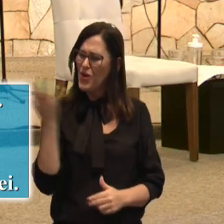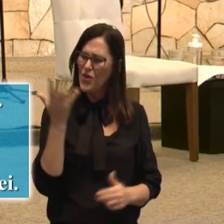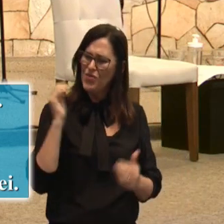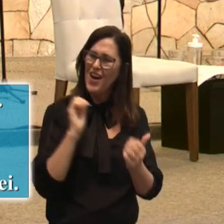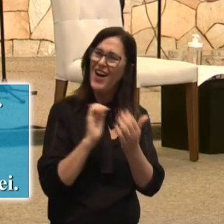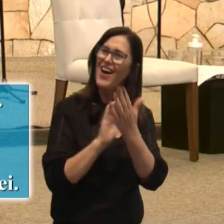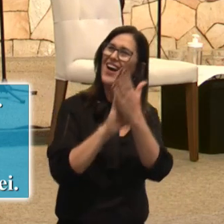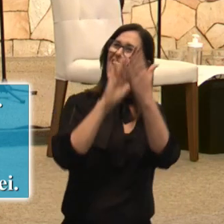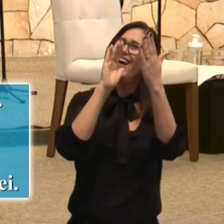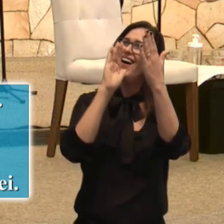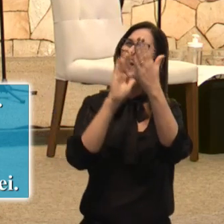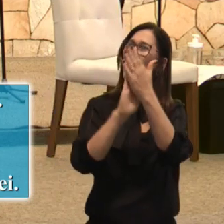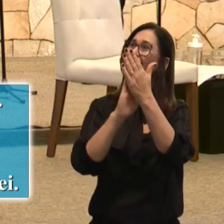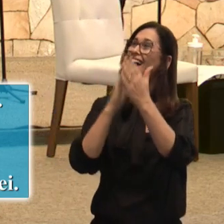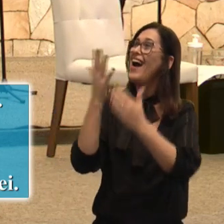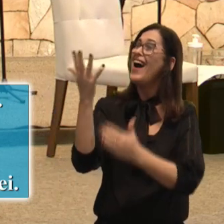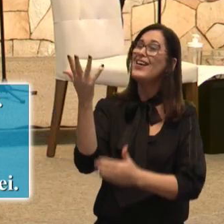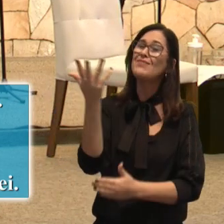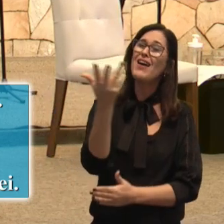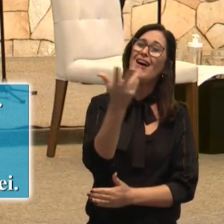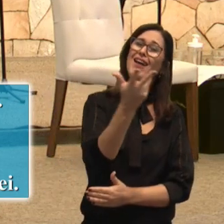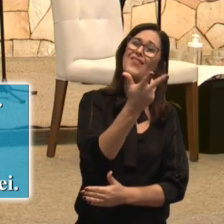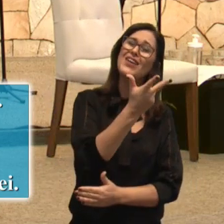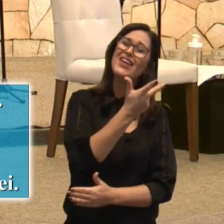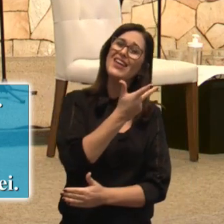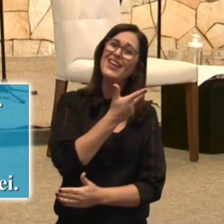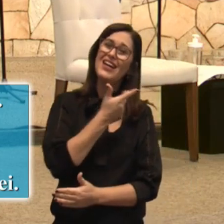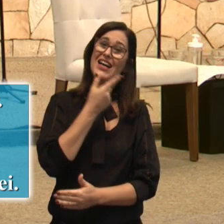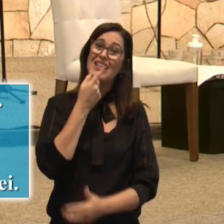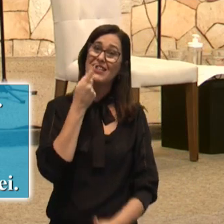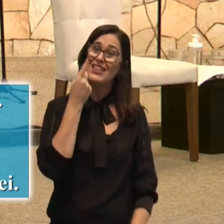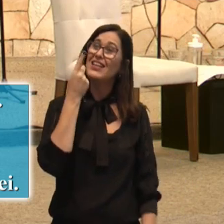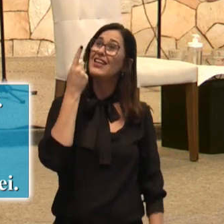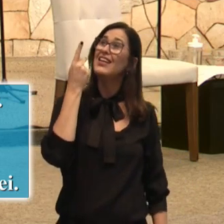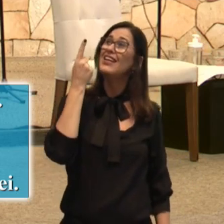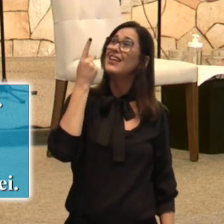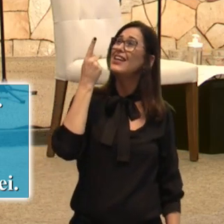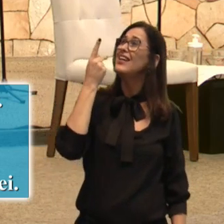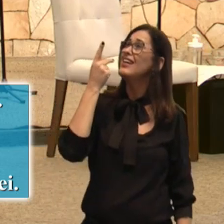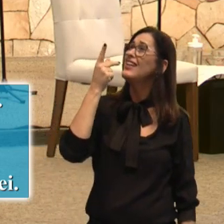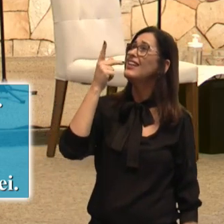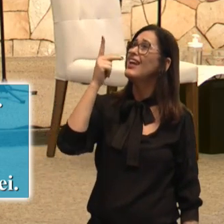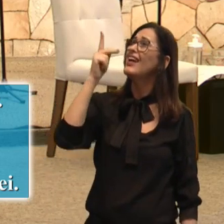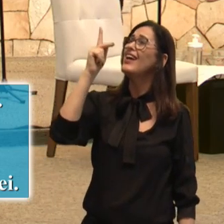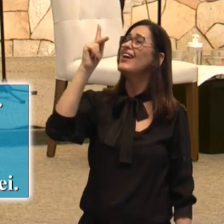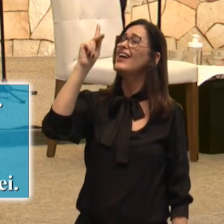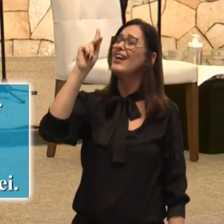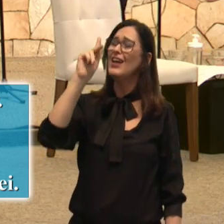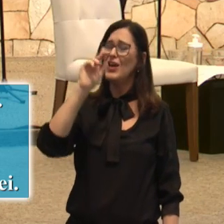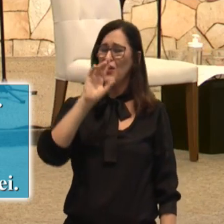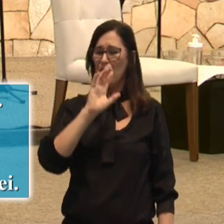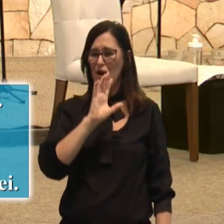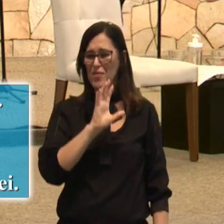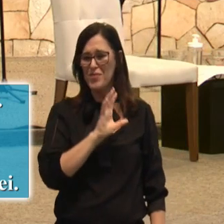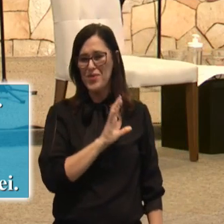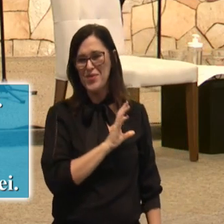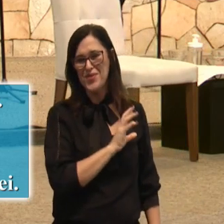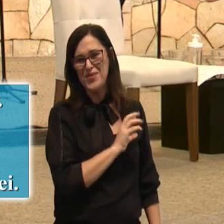quero louvar as maravilhas de